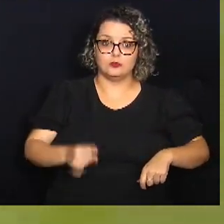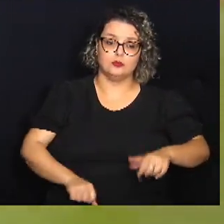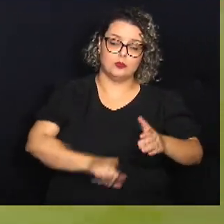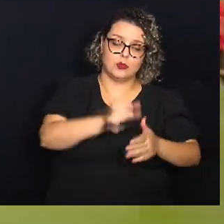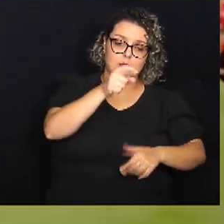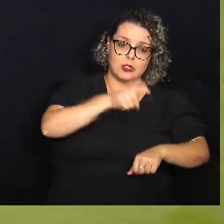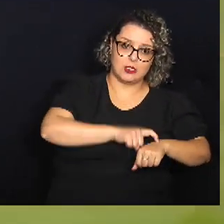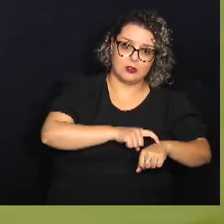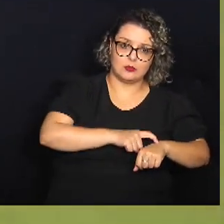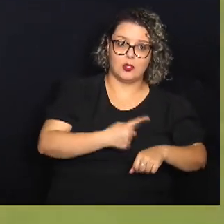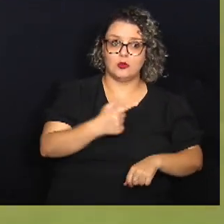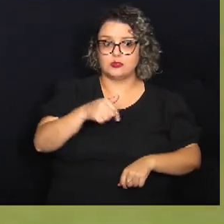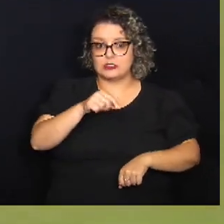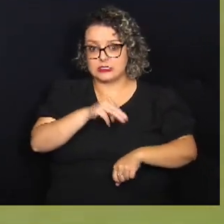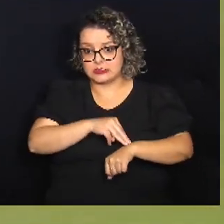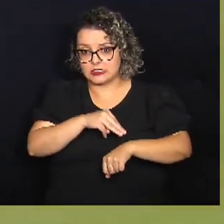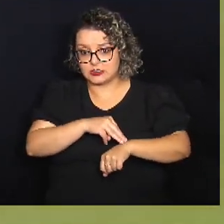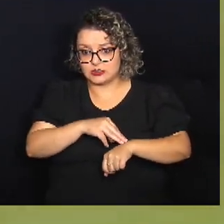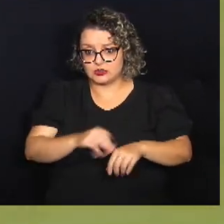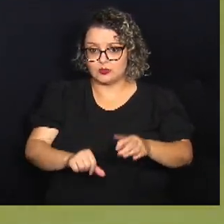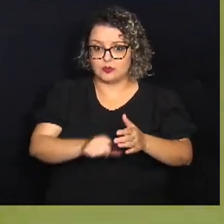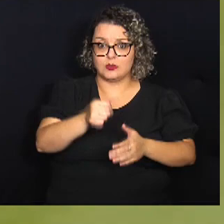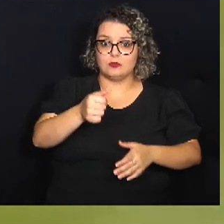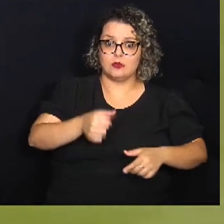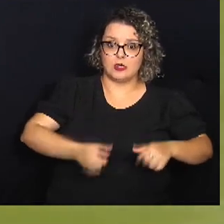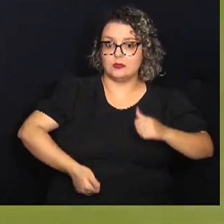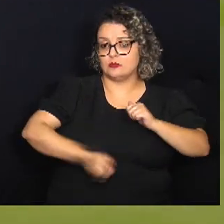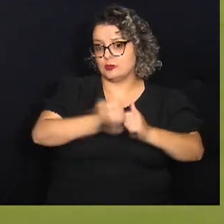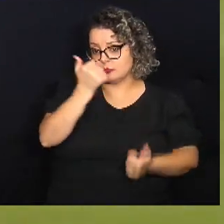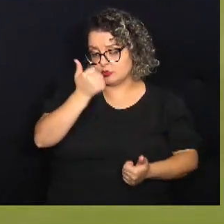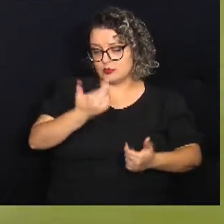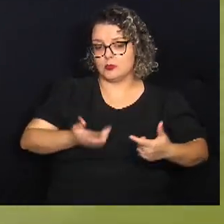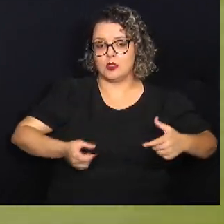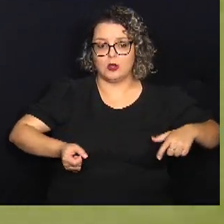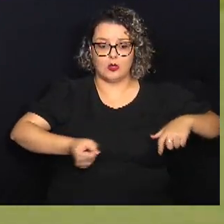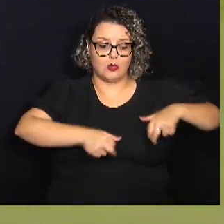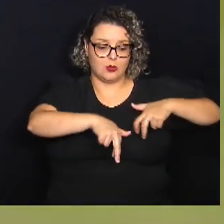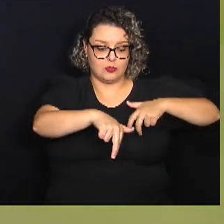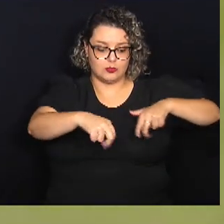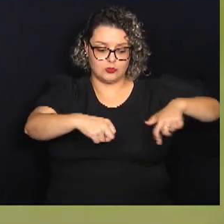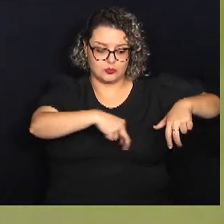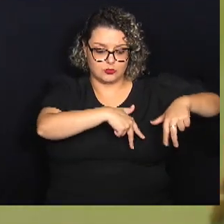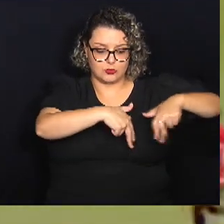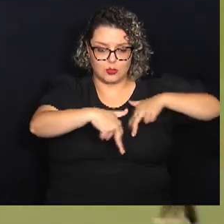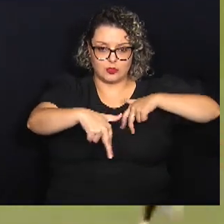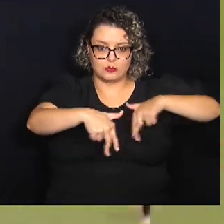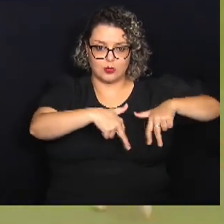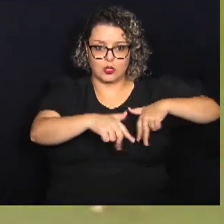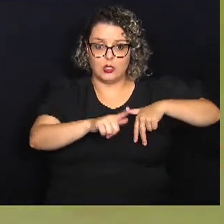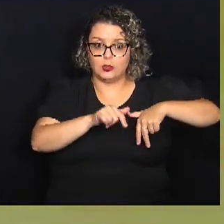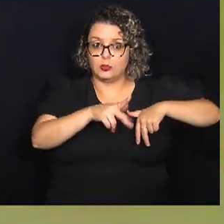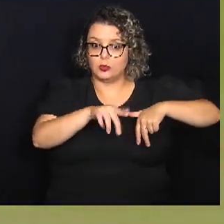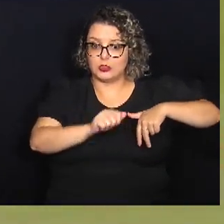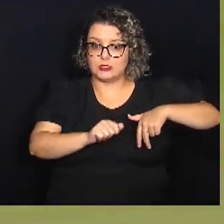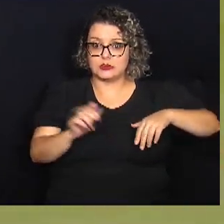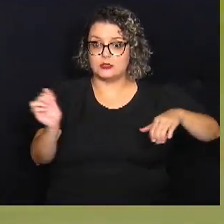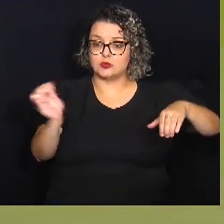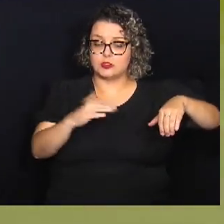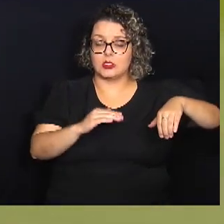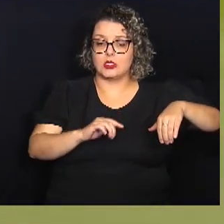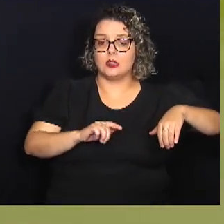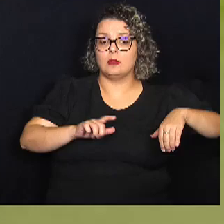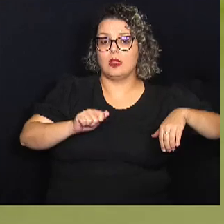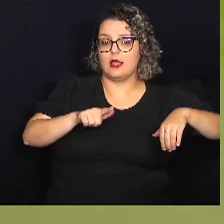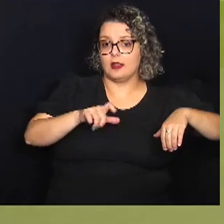primeiro, aos 17 minutos da primeira etapa, depois de um belo cruzamento de Luiz Fernando, que achou o zagueiro Alex Vinícius na